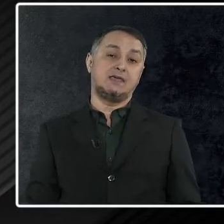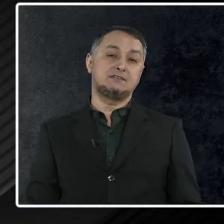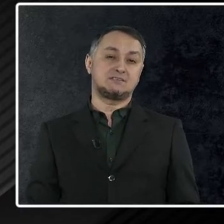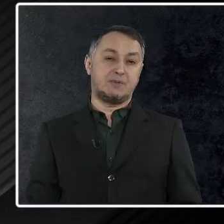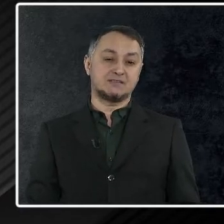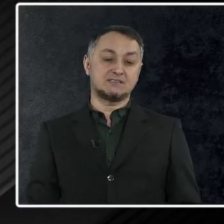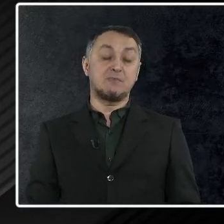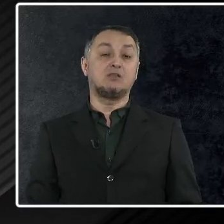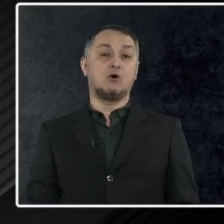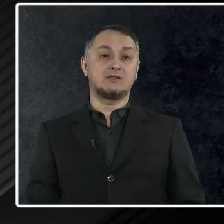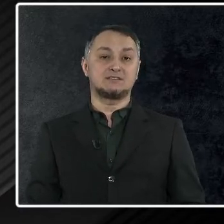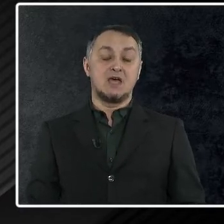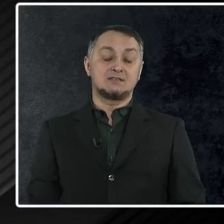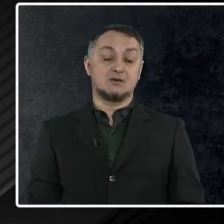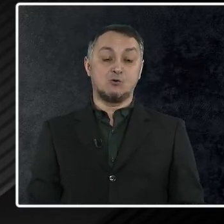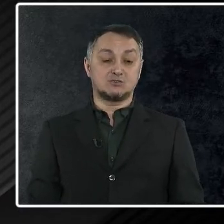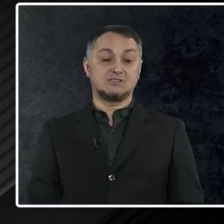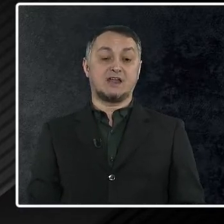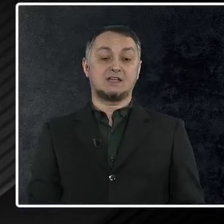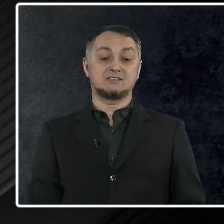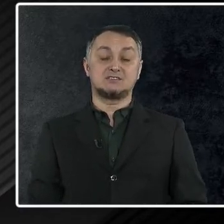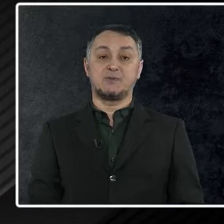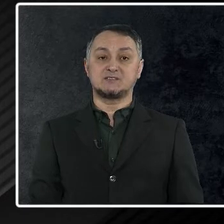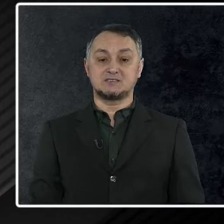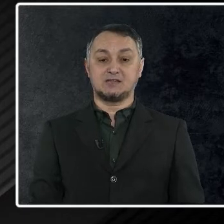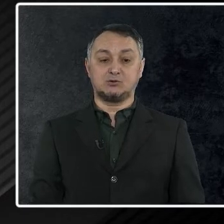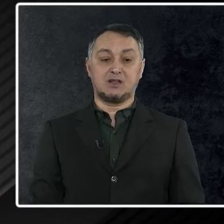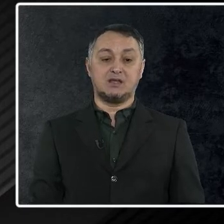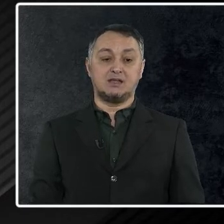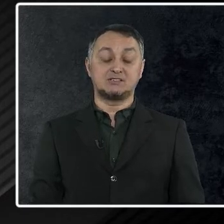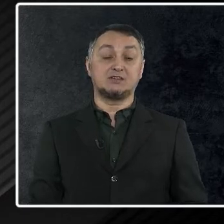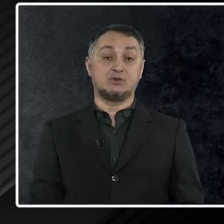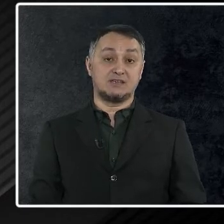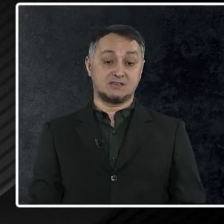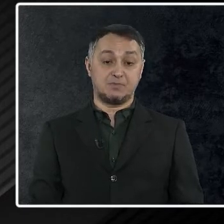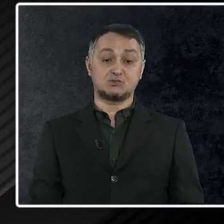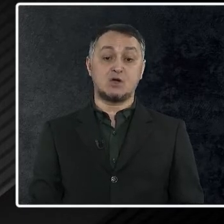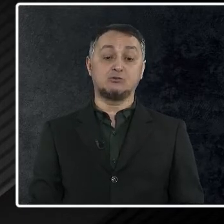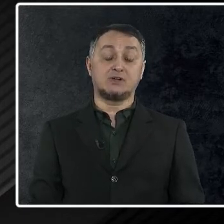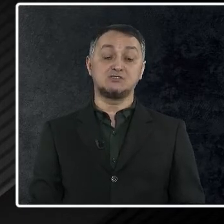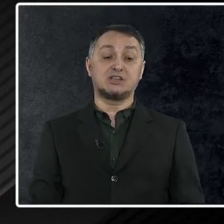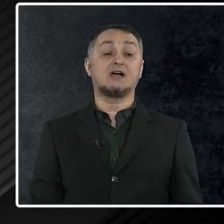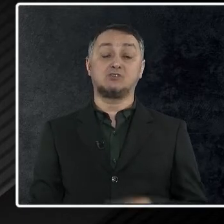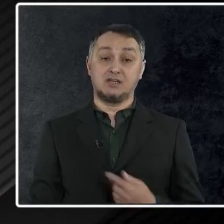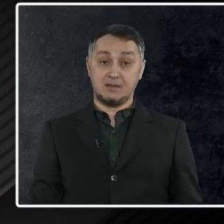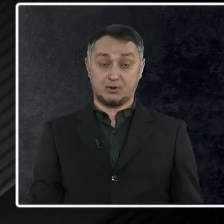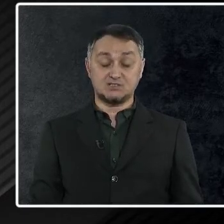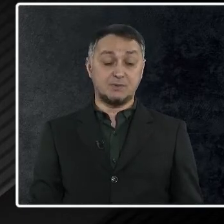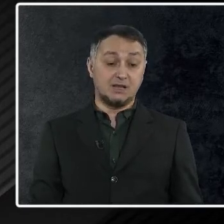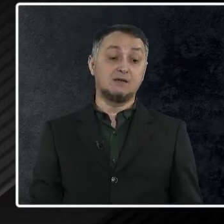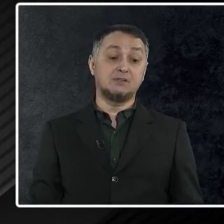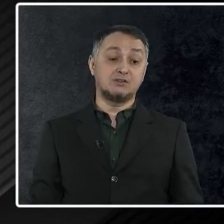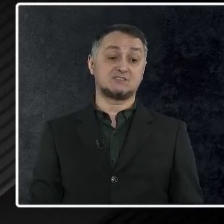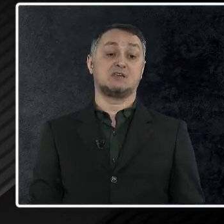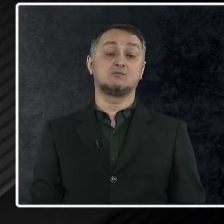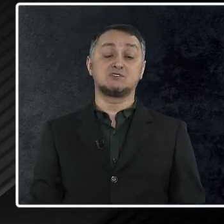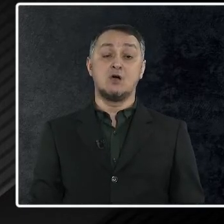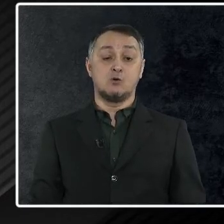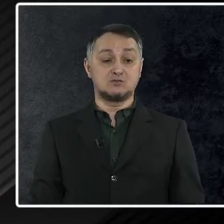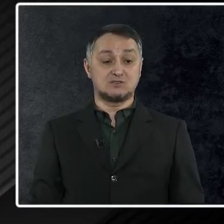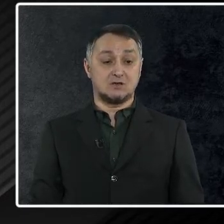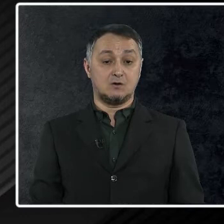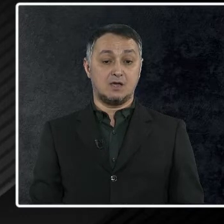que despesas menores são consideradas despesas de natureza pessoal do candidato? E aí na próxima lâmina nós